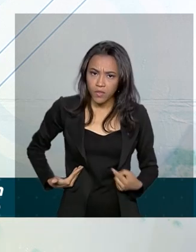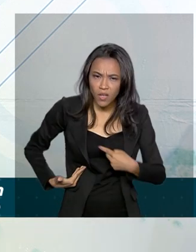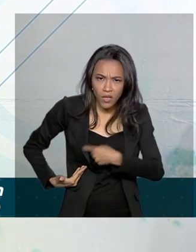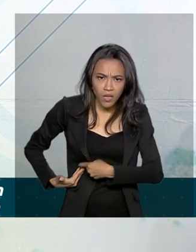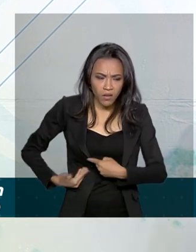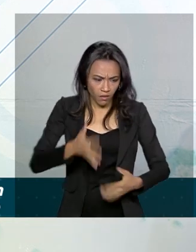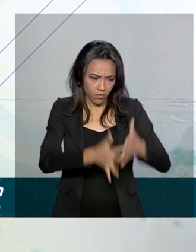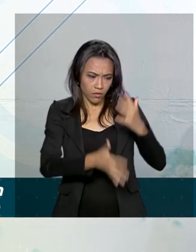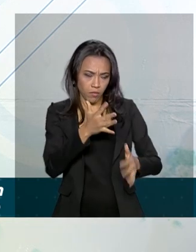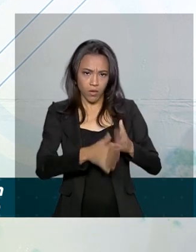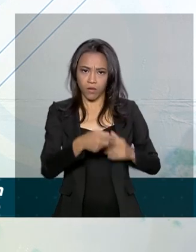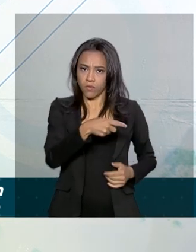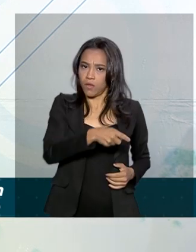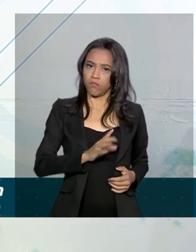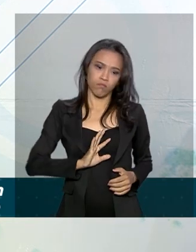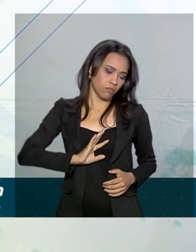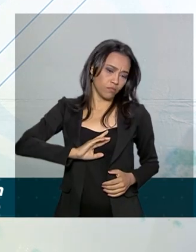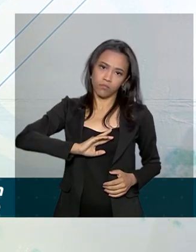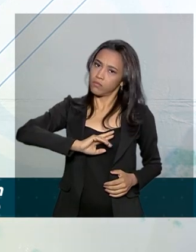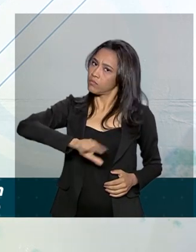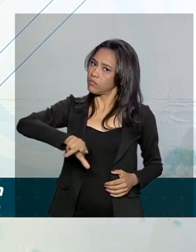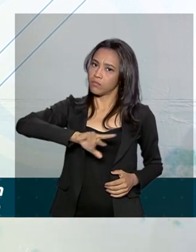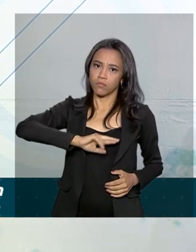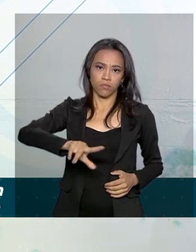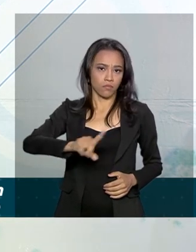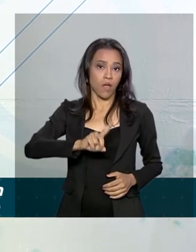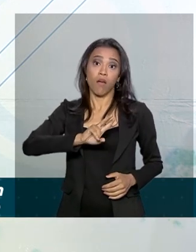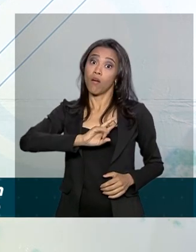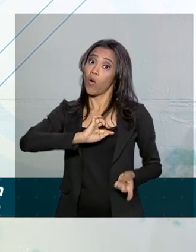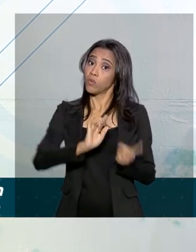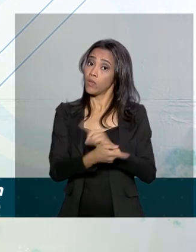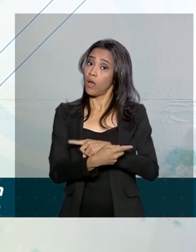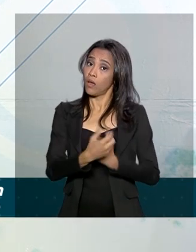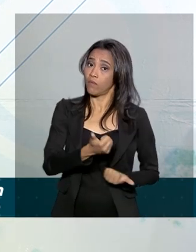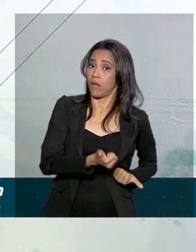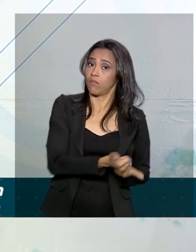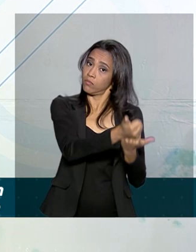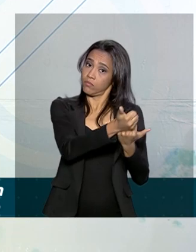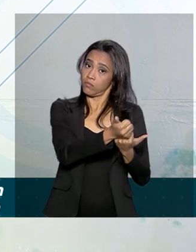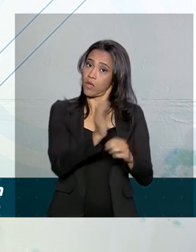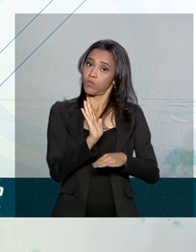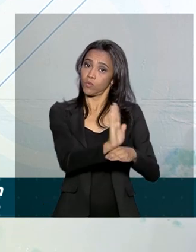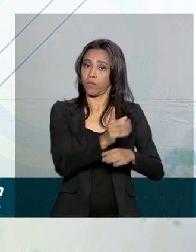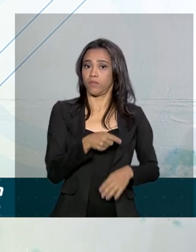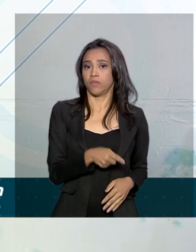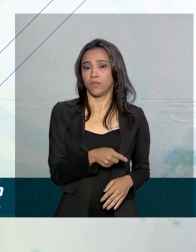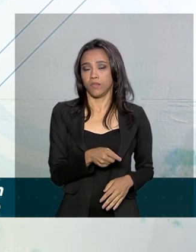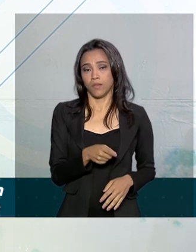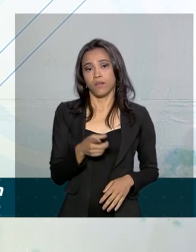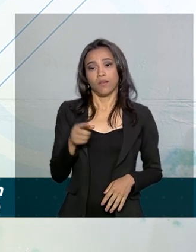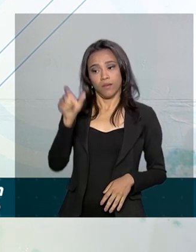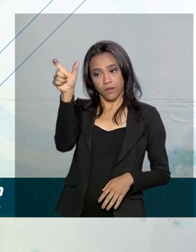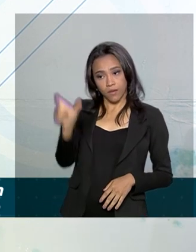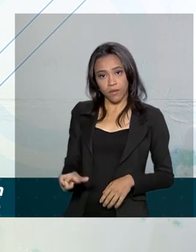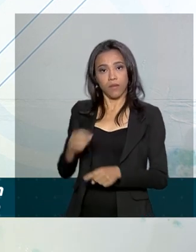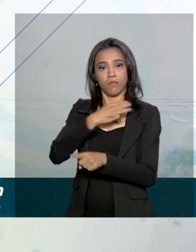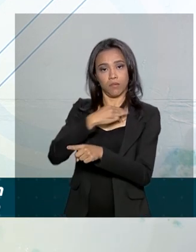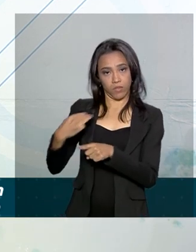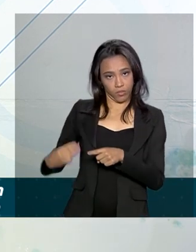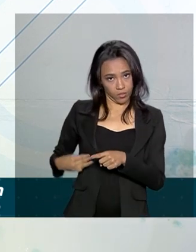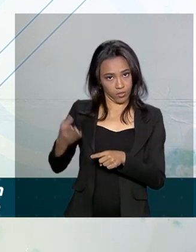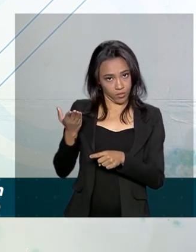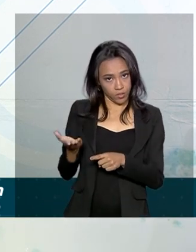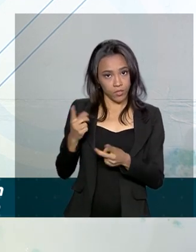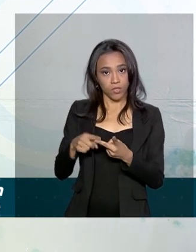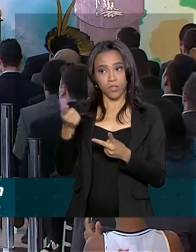te atrapalhar, muito pelo contrário, vai ajudar. E a Damares, o